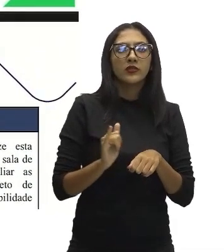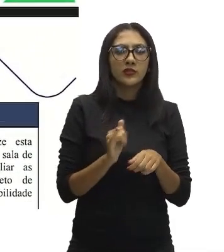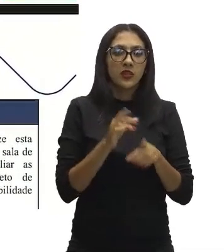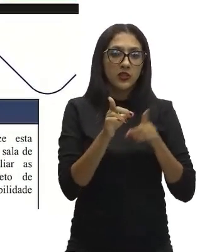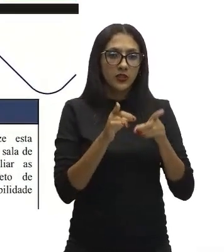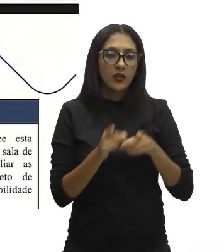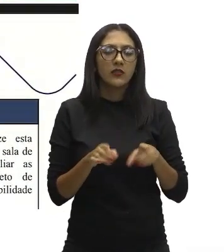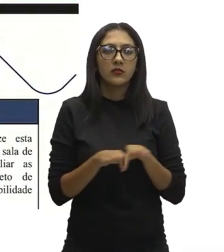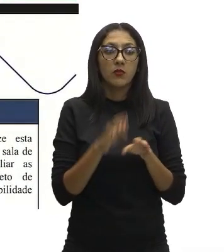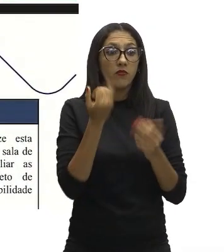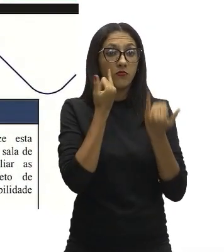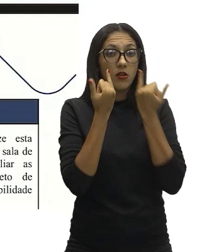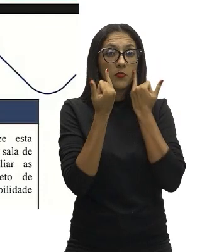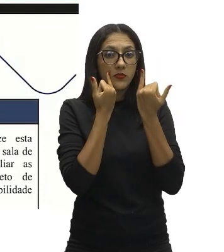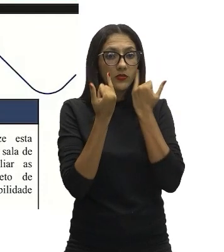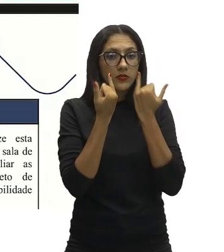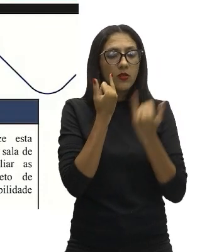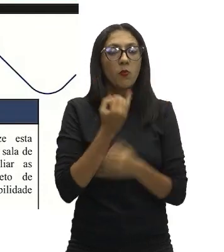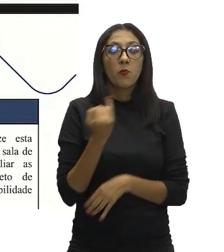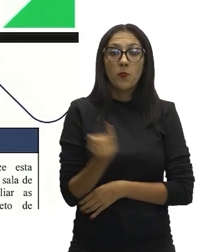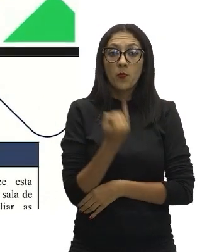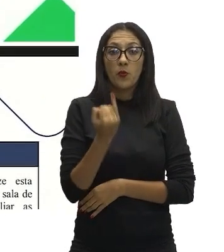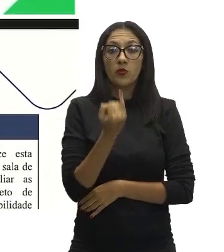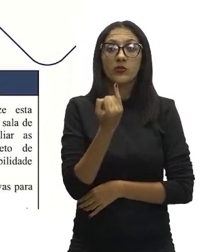também importantes aqui aos professores